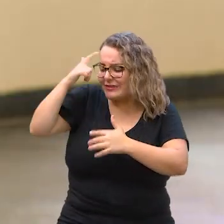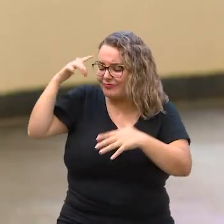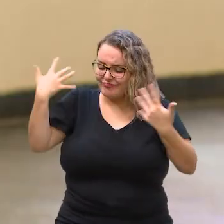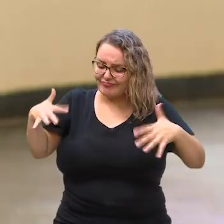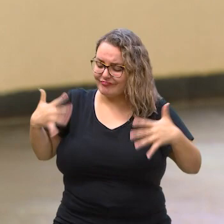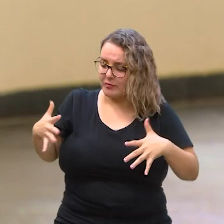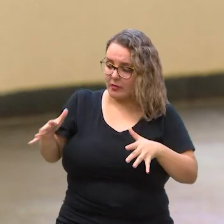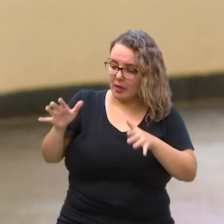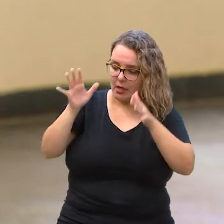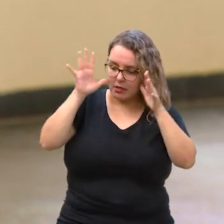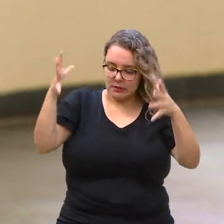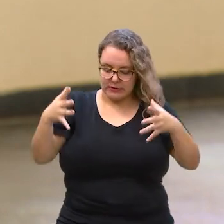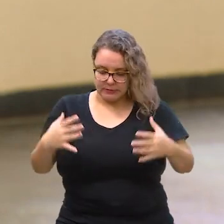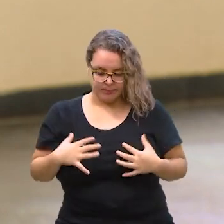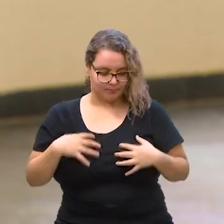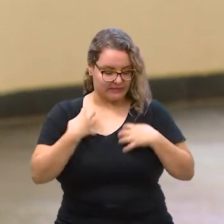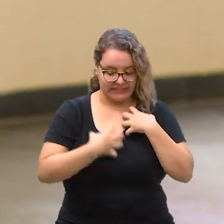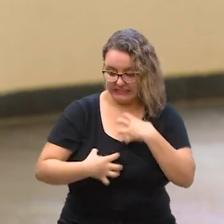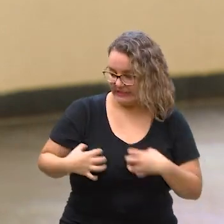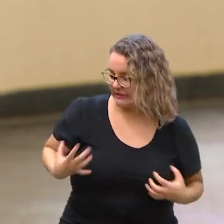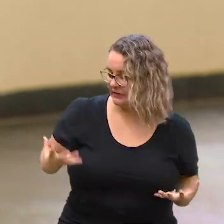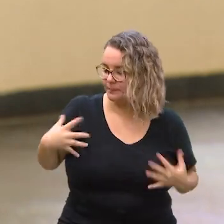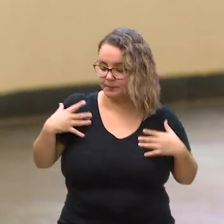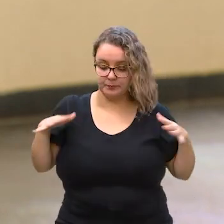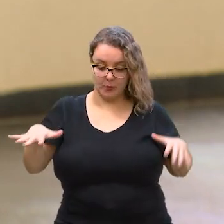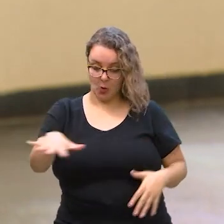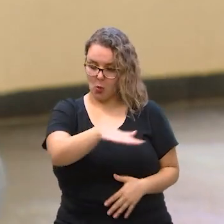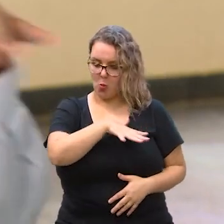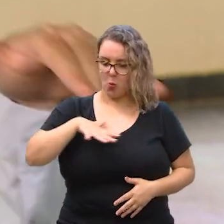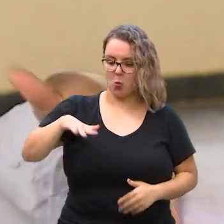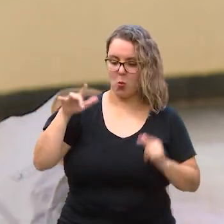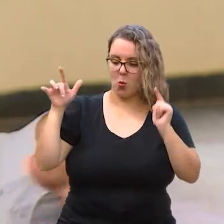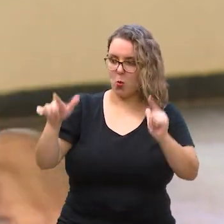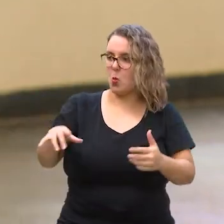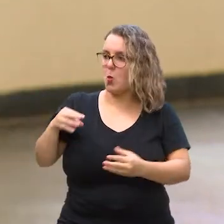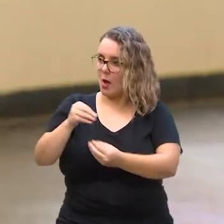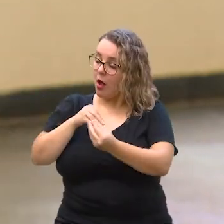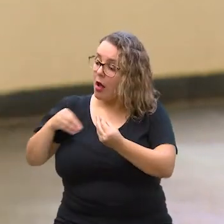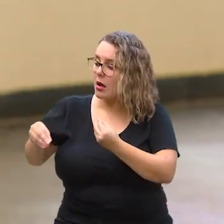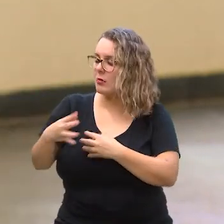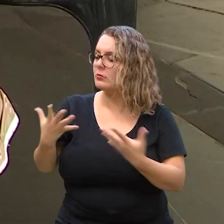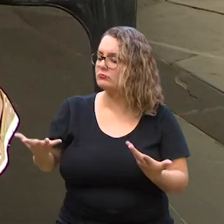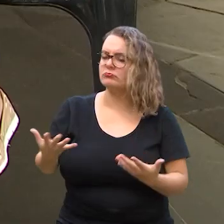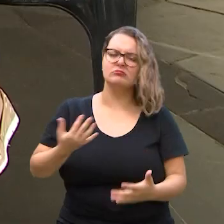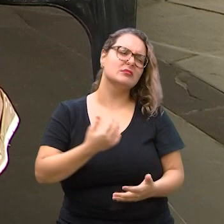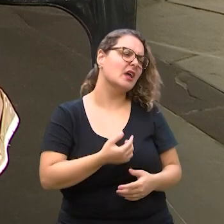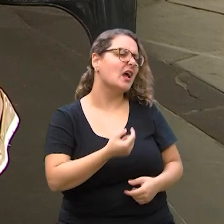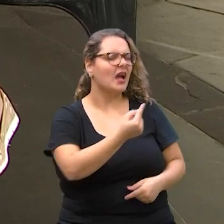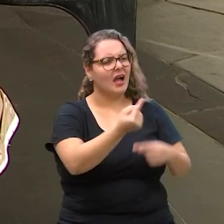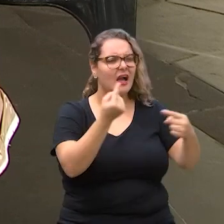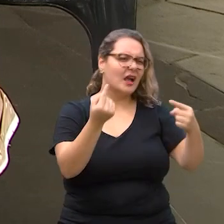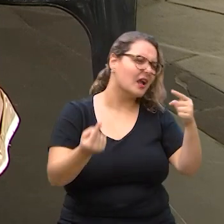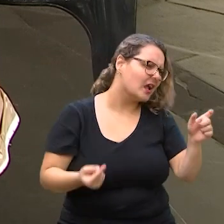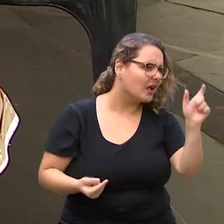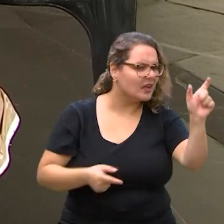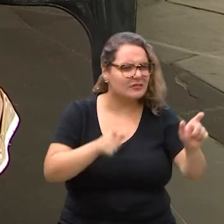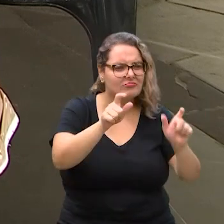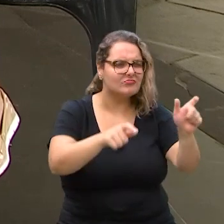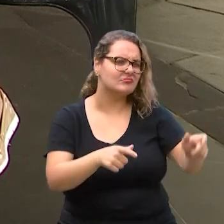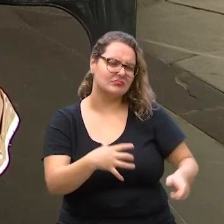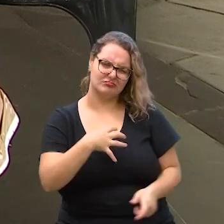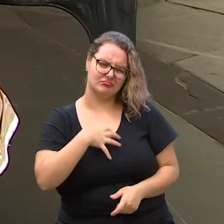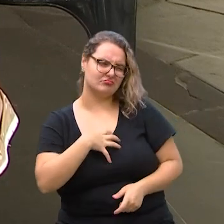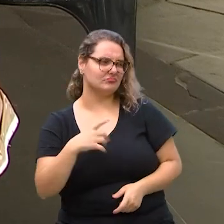atleta? É a concentração, é a ansiedade, é o ambiente que está em volta dele? Cada atleta vai ter as suas